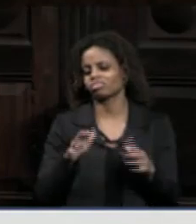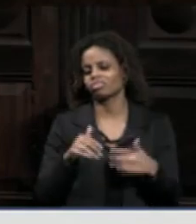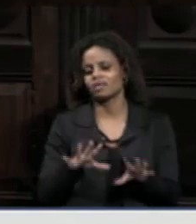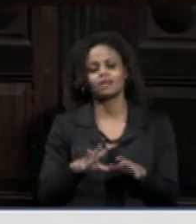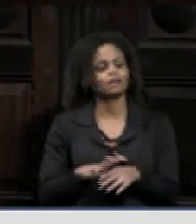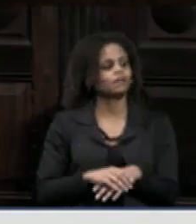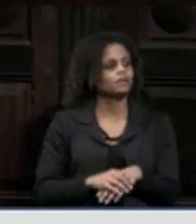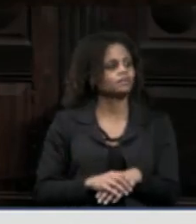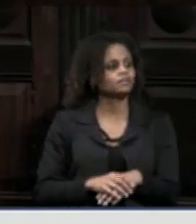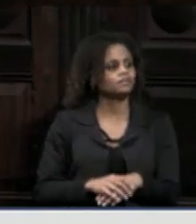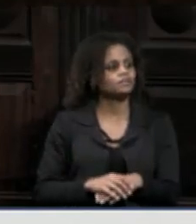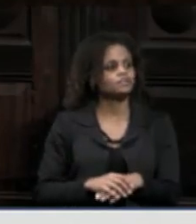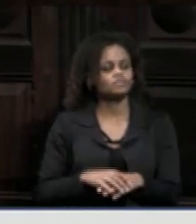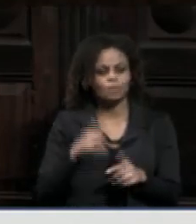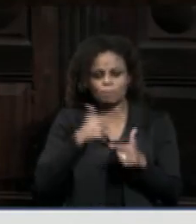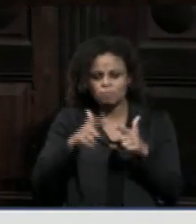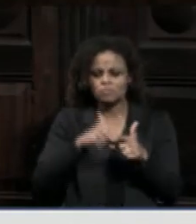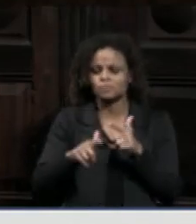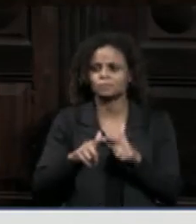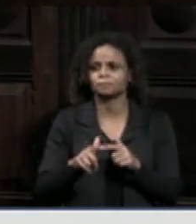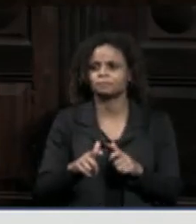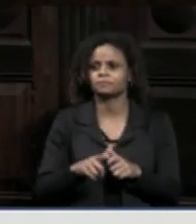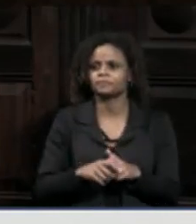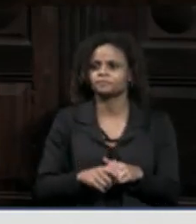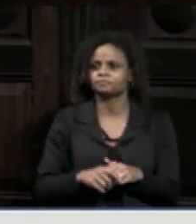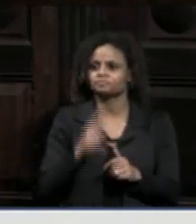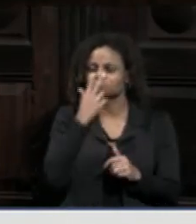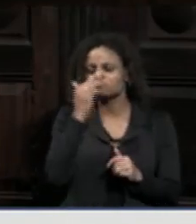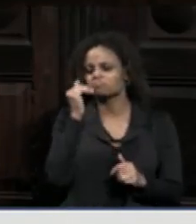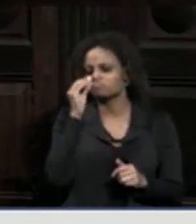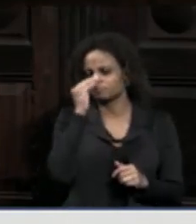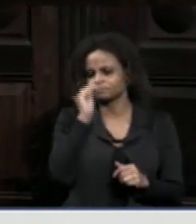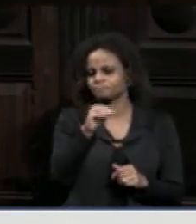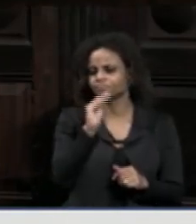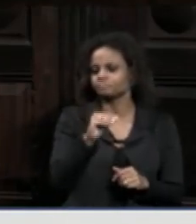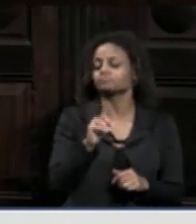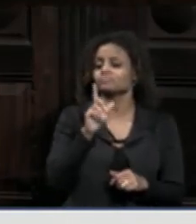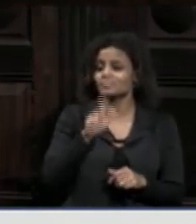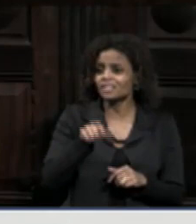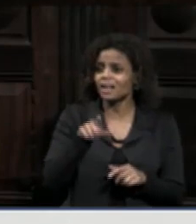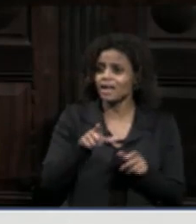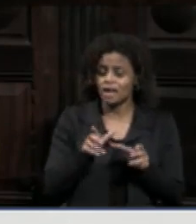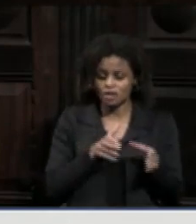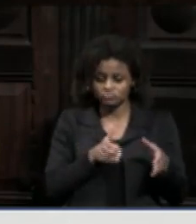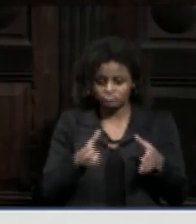situação de desapreço, de desatenção com um segmento já muito vulnerável,